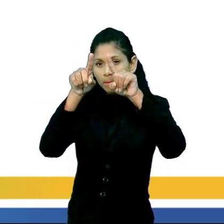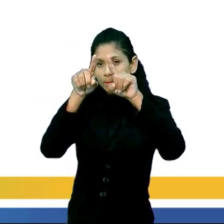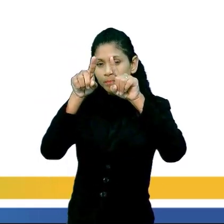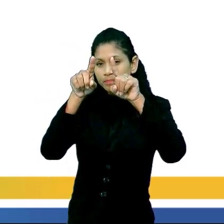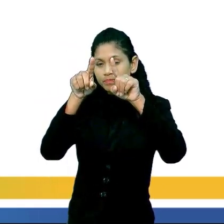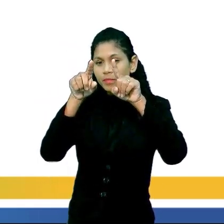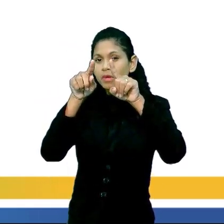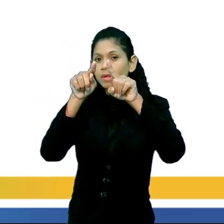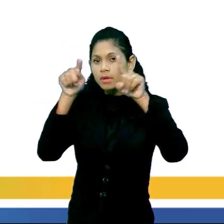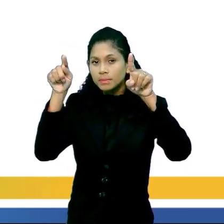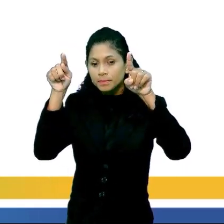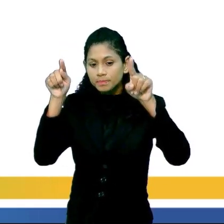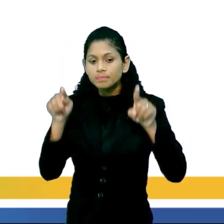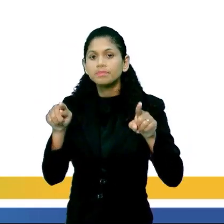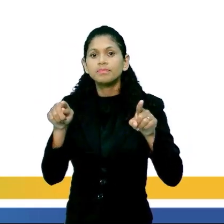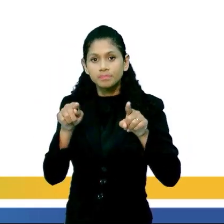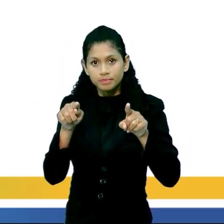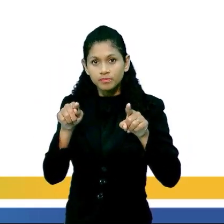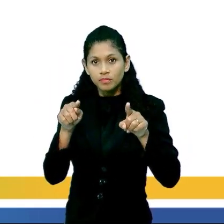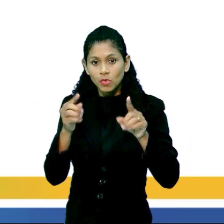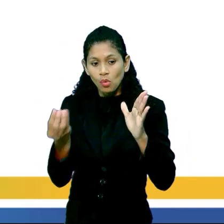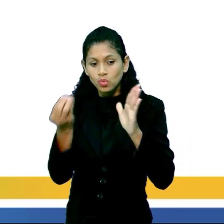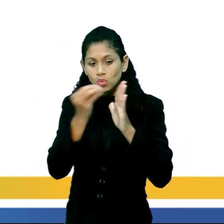e os parênteses. Vamos lá.